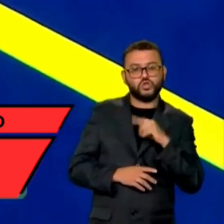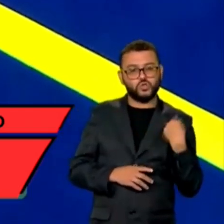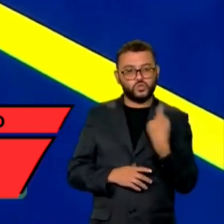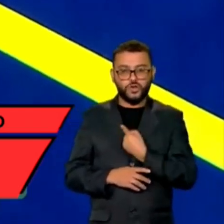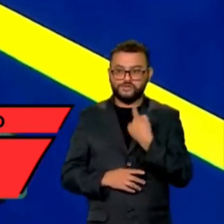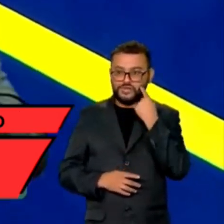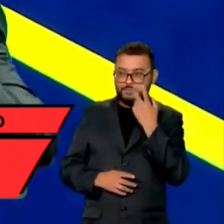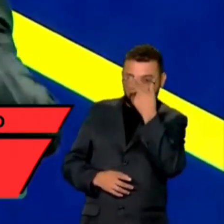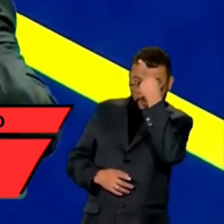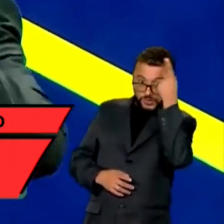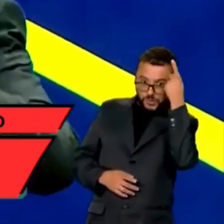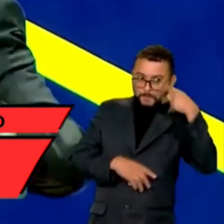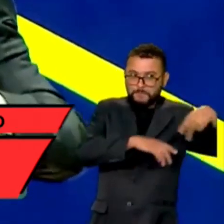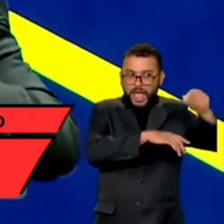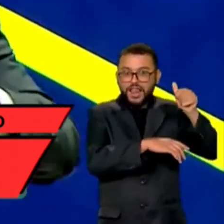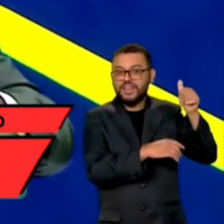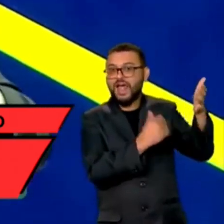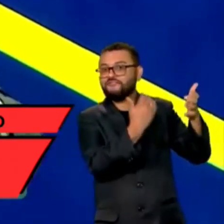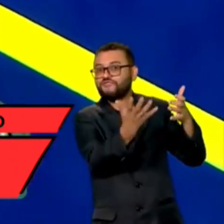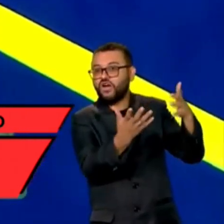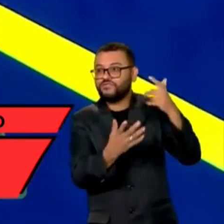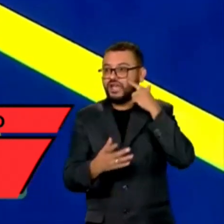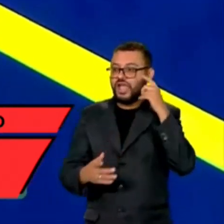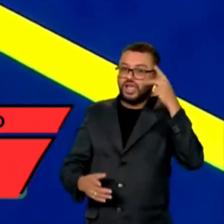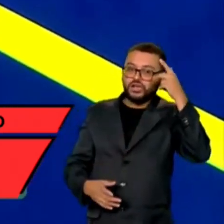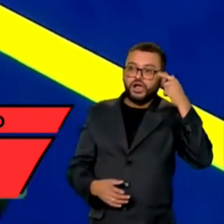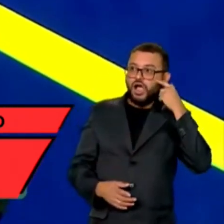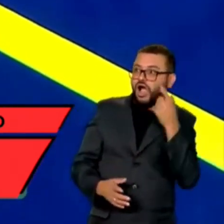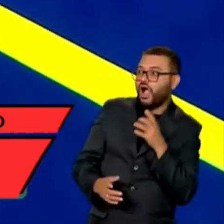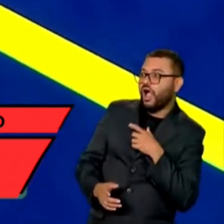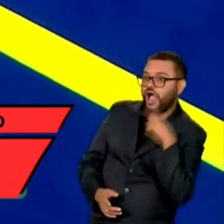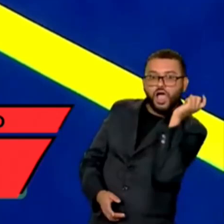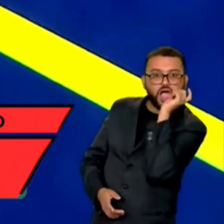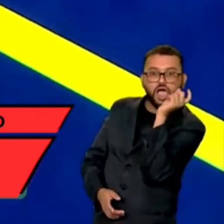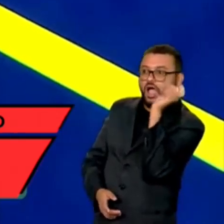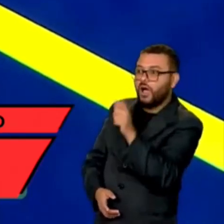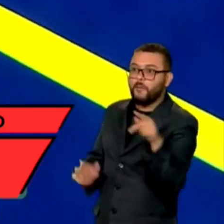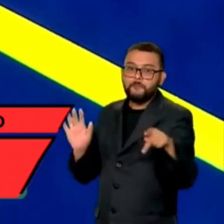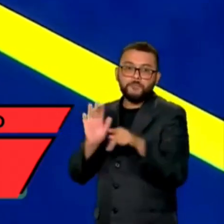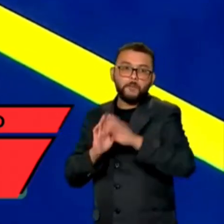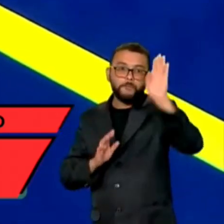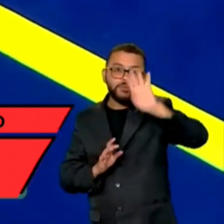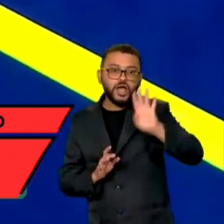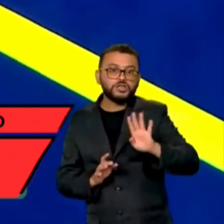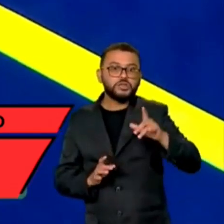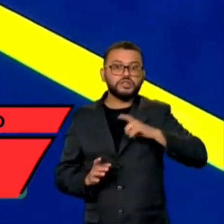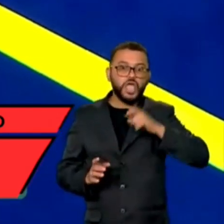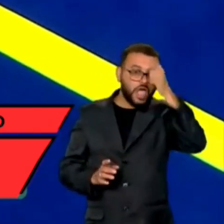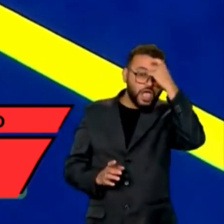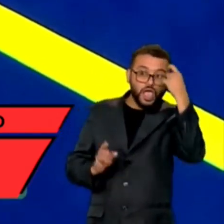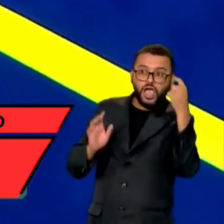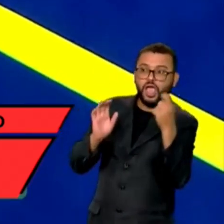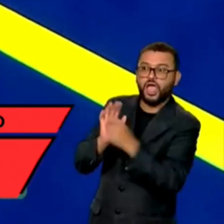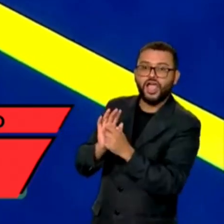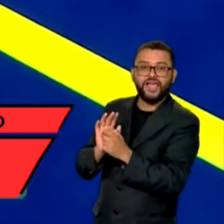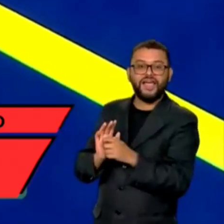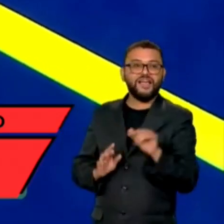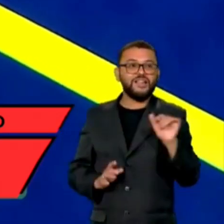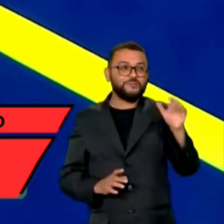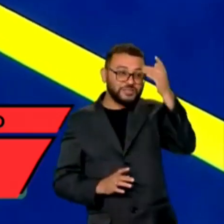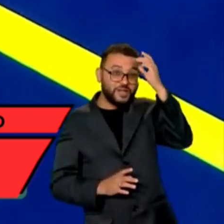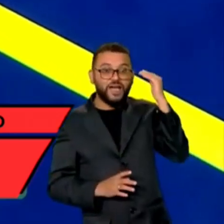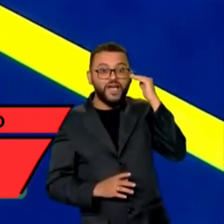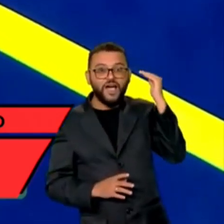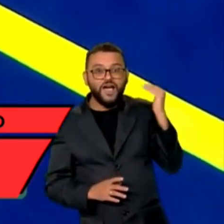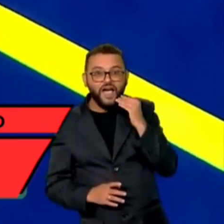modelo. Porque as pessoas lá fora, até um chinesinho fala, olha, o Brasil tem uma inteligência artificial. O cara da Coreia do